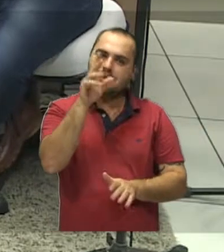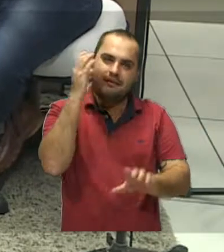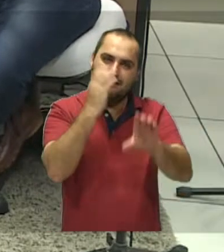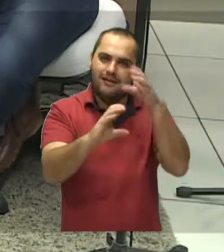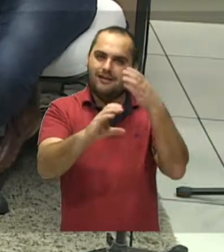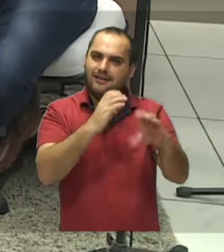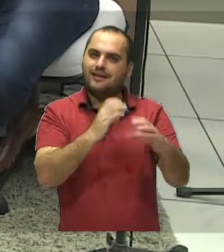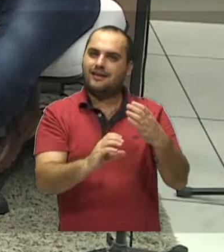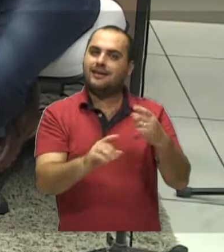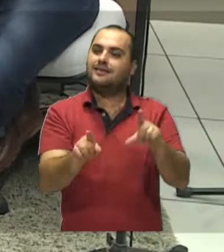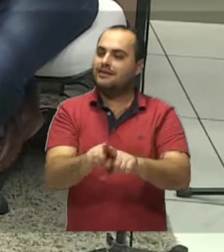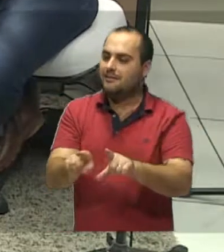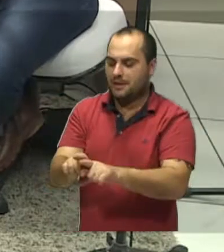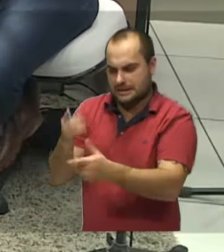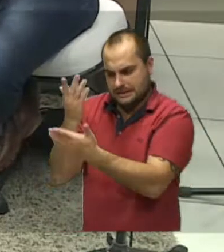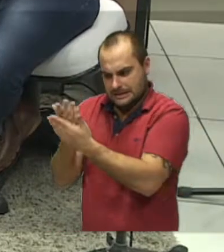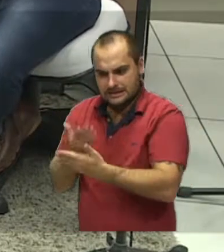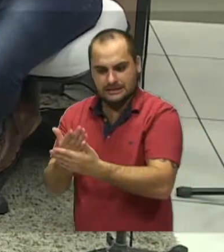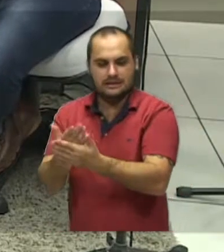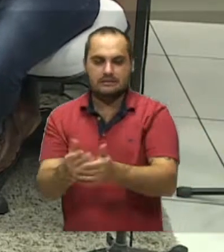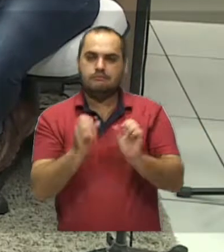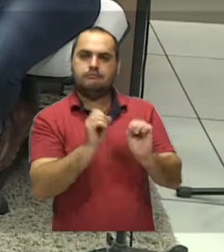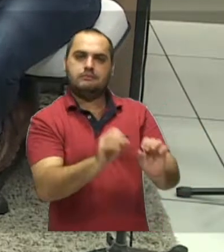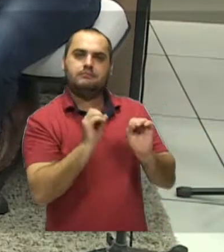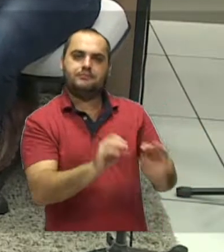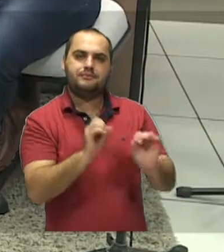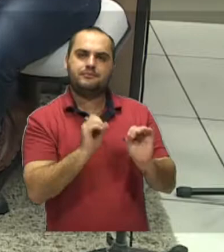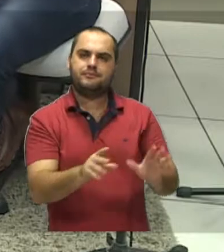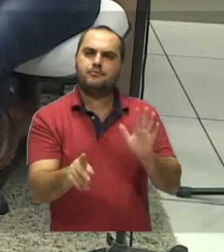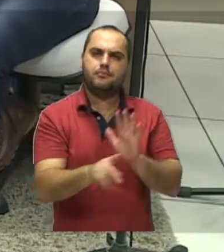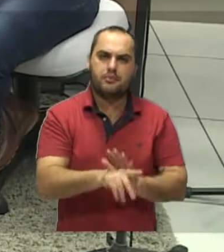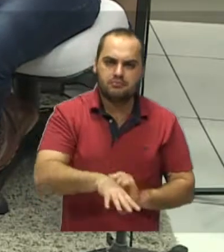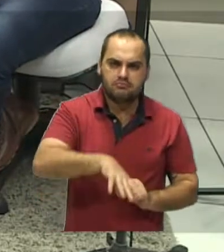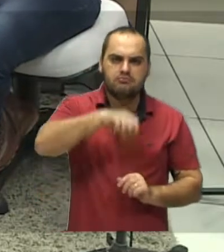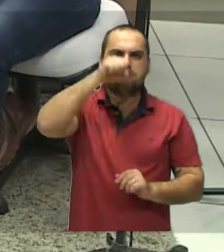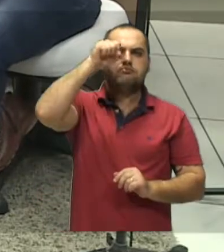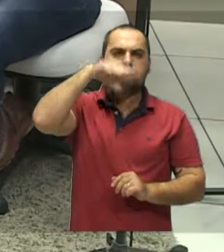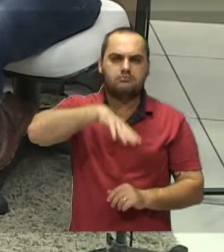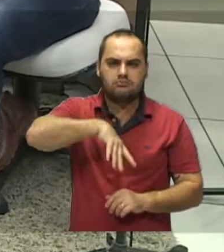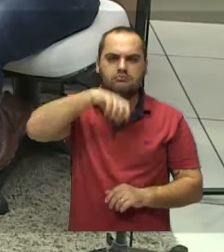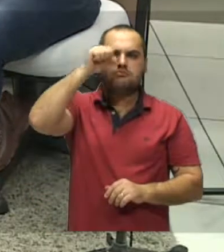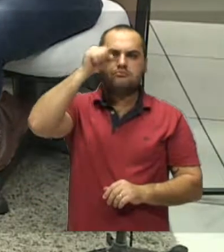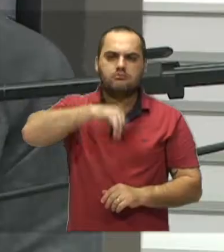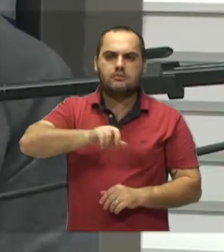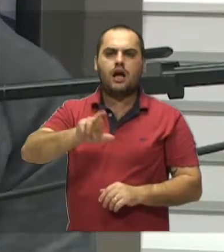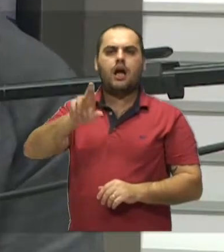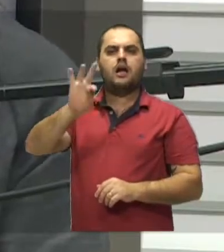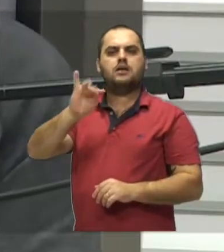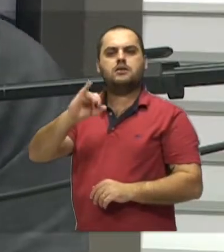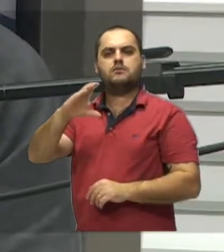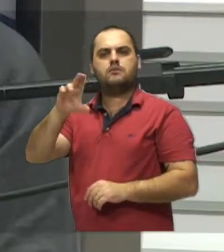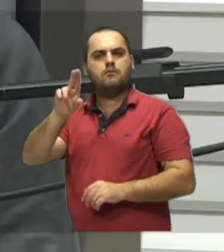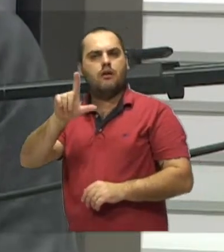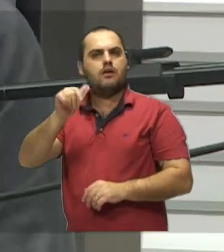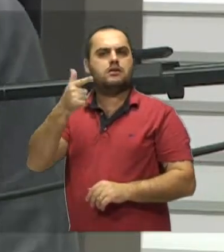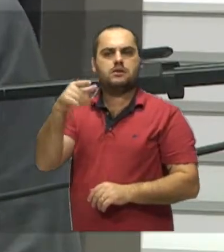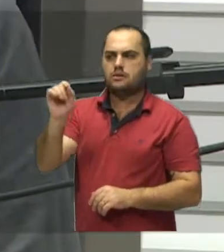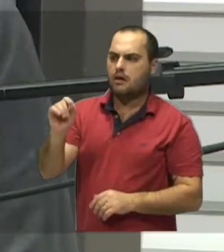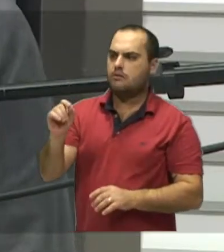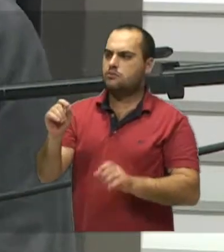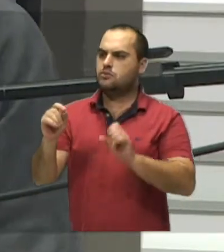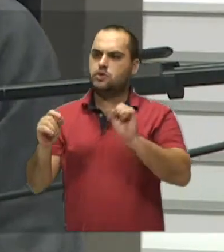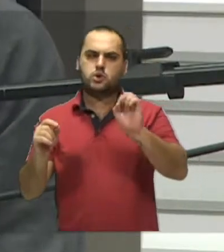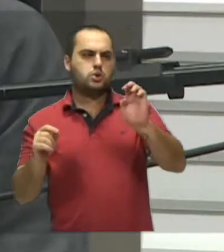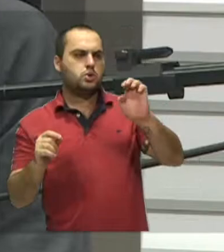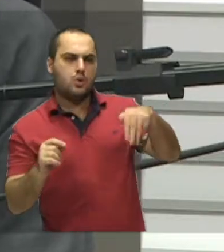para ensinar as pessoas a fazerem. A técnica do negócio, respiração, ressonância, articulação, joga o som aqui, faz aquilo e tal. Porque uma coisa é